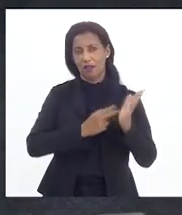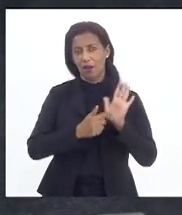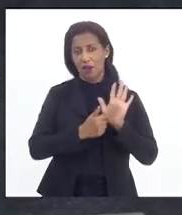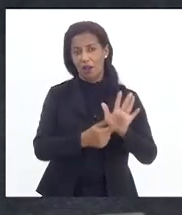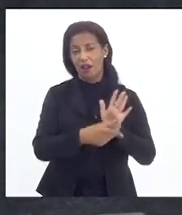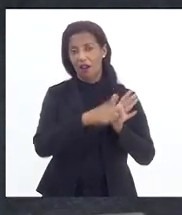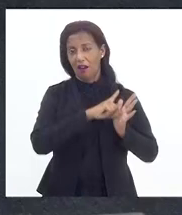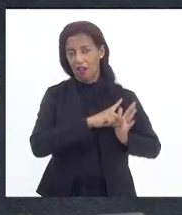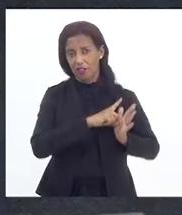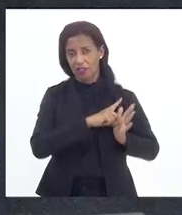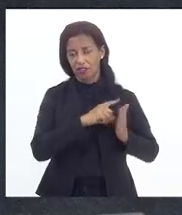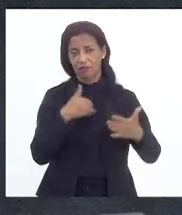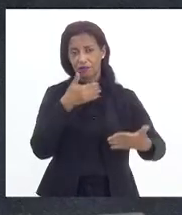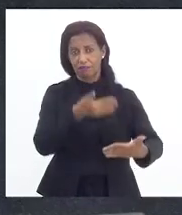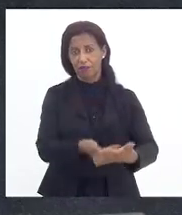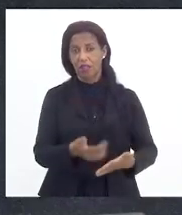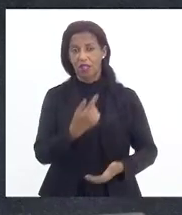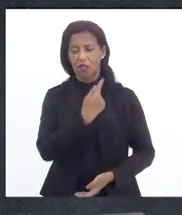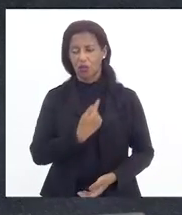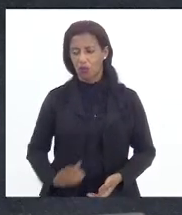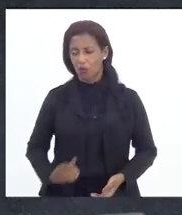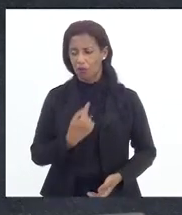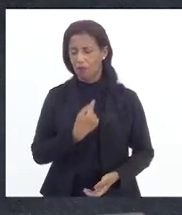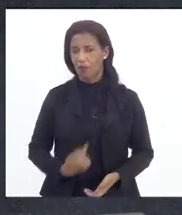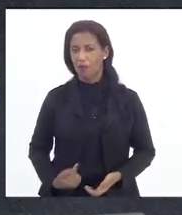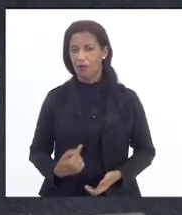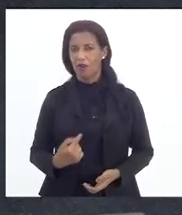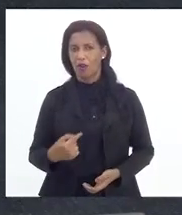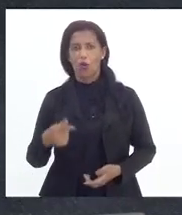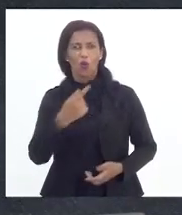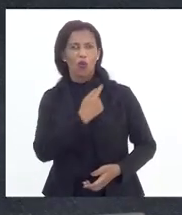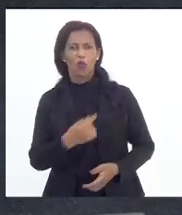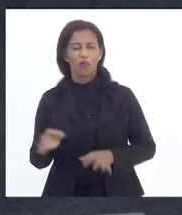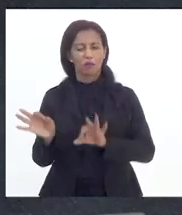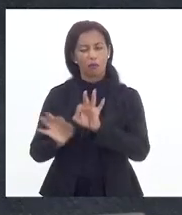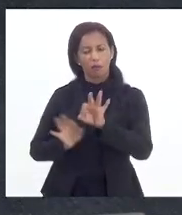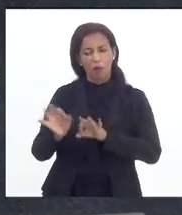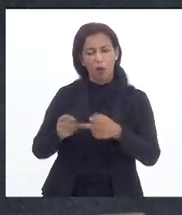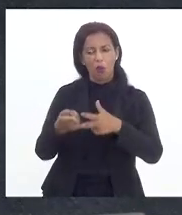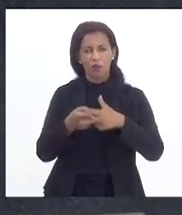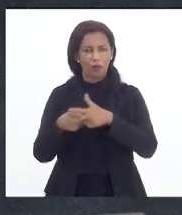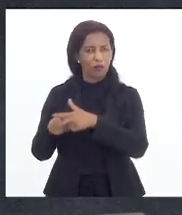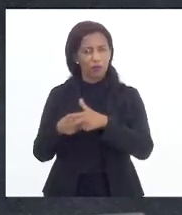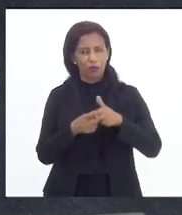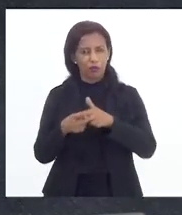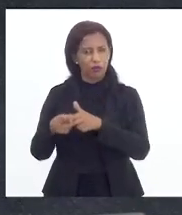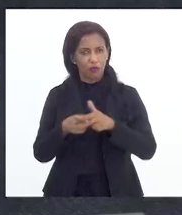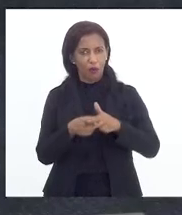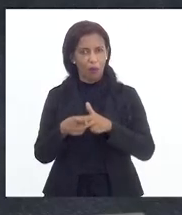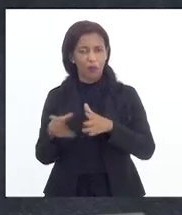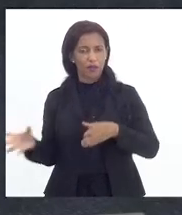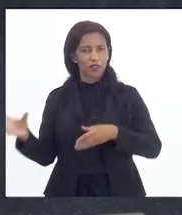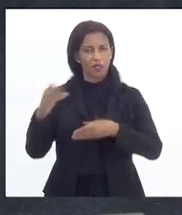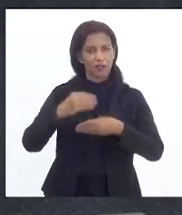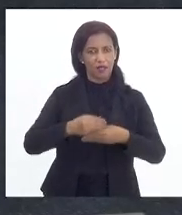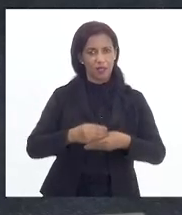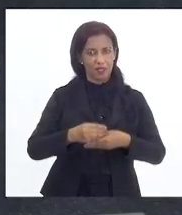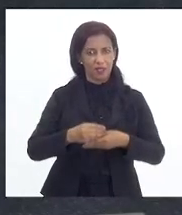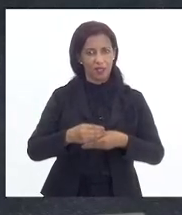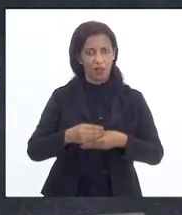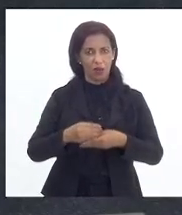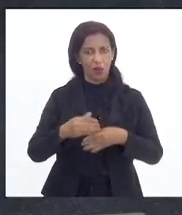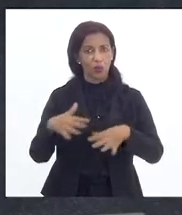sua chegada o fato é que o governo também não vislumbrou nenhum outro mecanismo que não fosse adesão